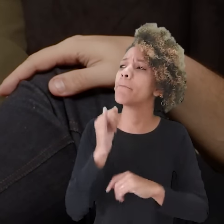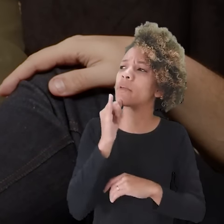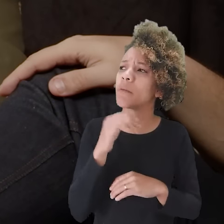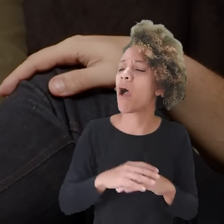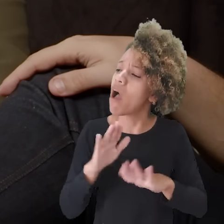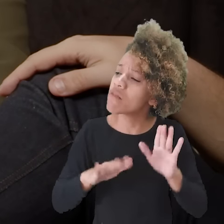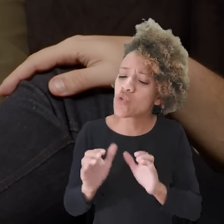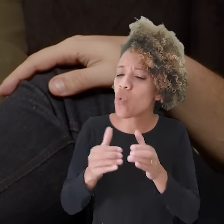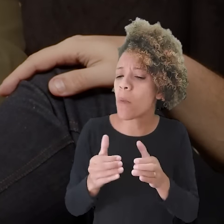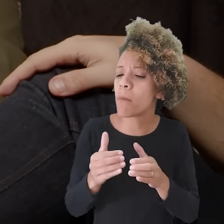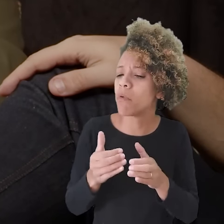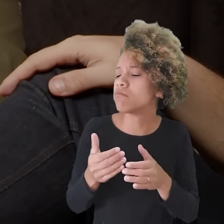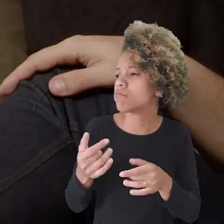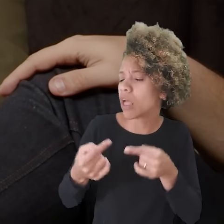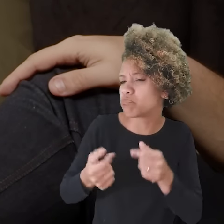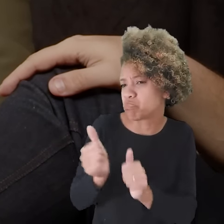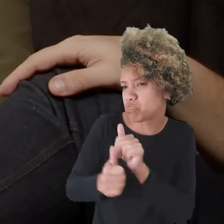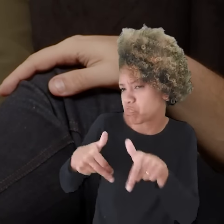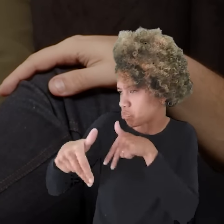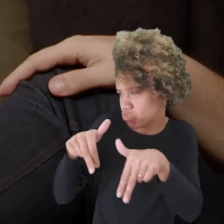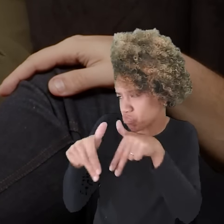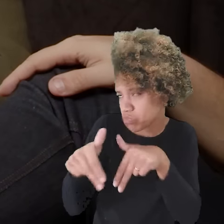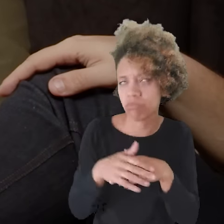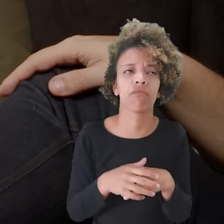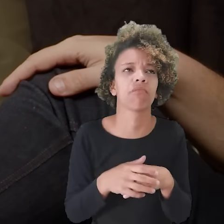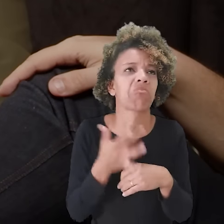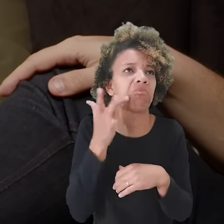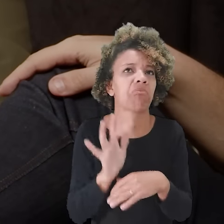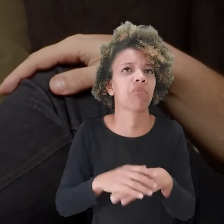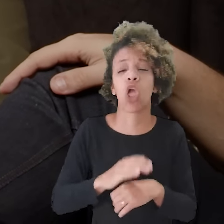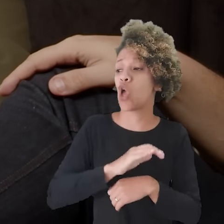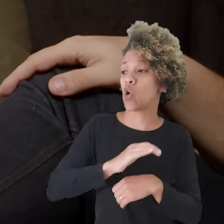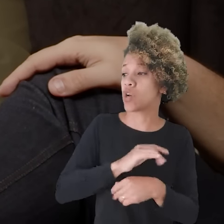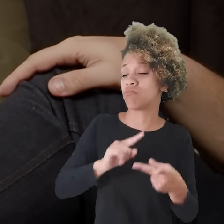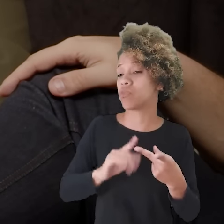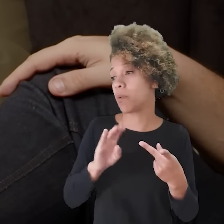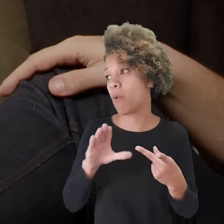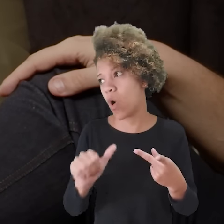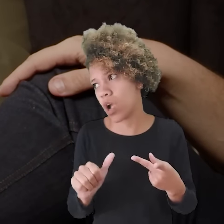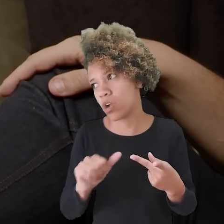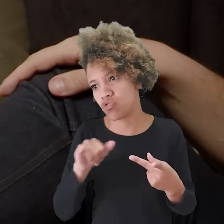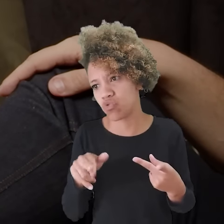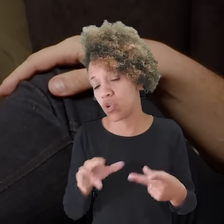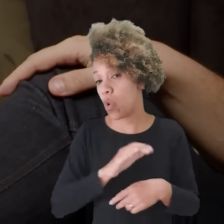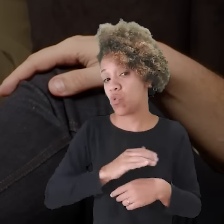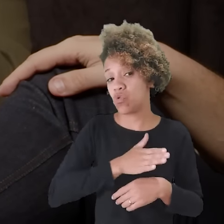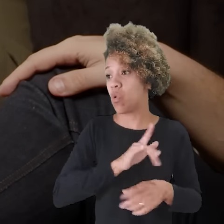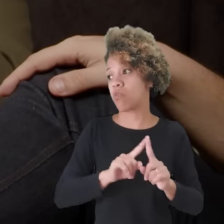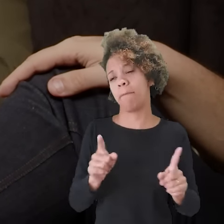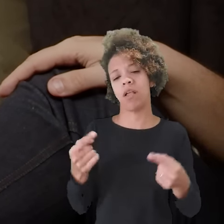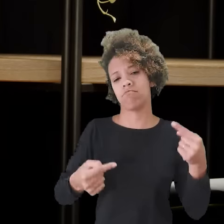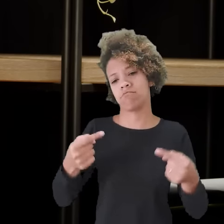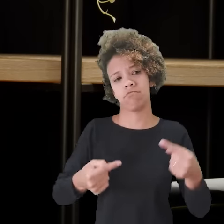parada de tipo assim cara mesmo um time que eu não gosto tá jogando sei lá boa é Corinthians e Boca Juniors porque o Corinthians vai ter um negócio mas